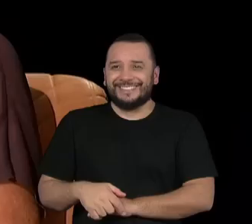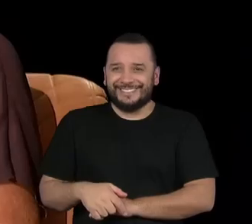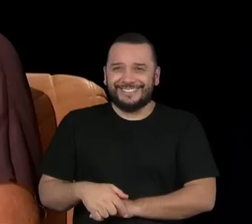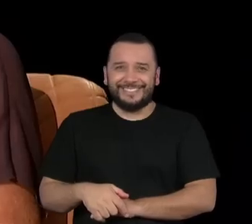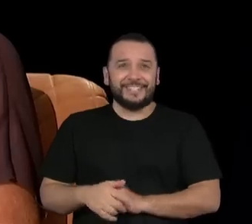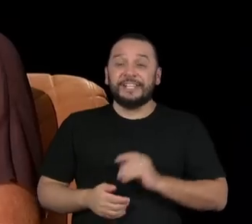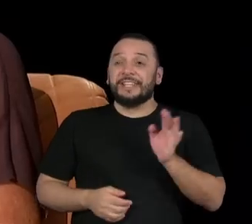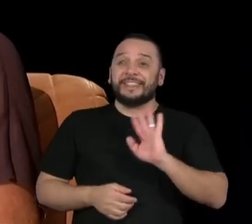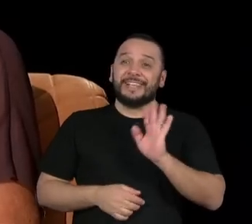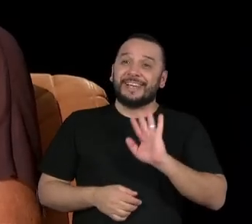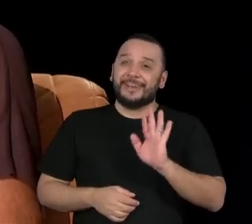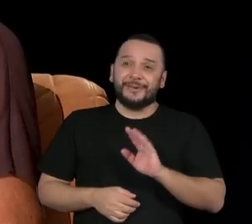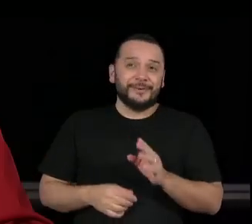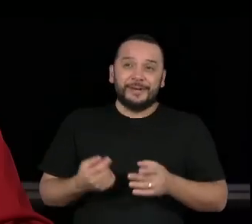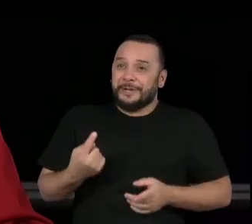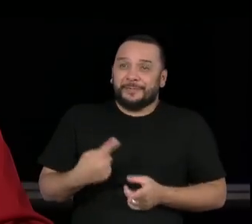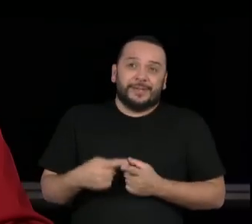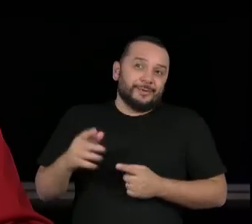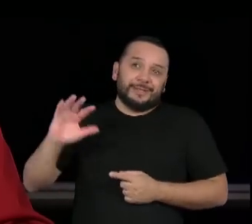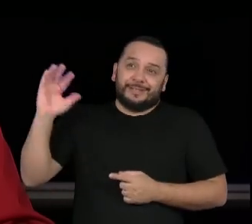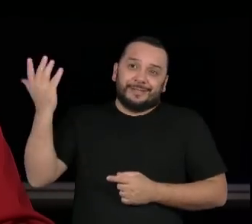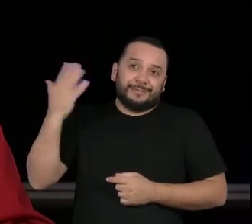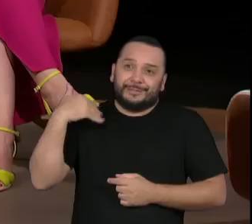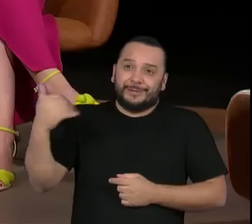Eu falei, não, é coincidência.